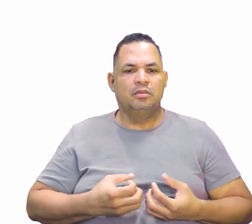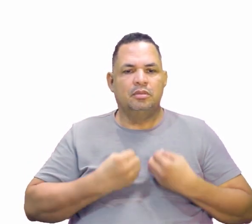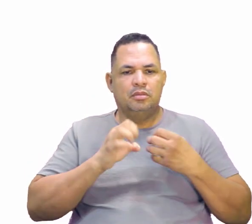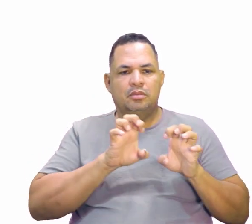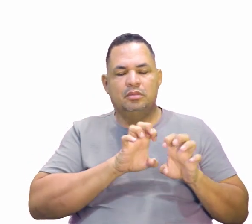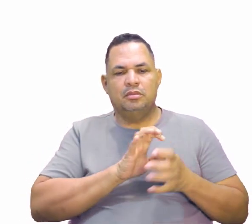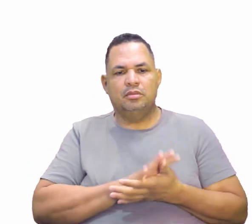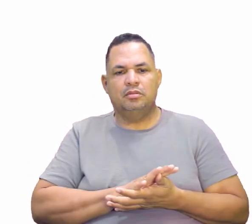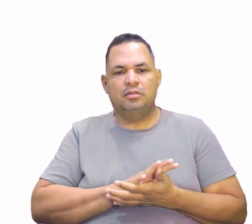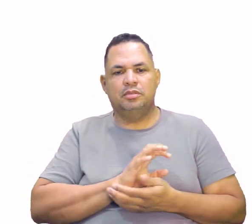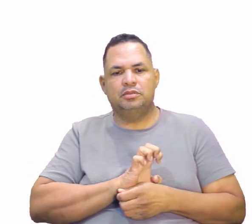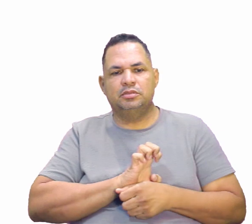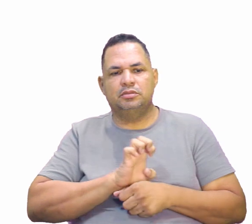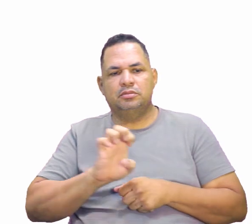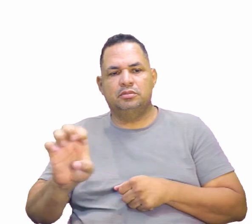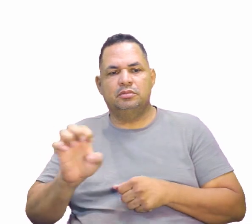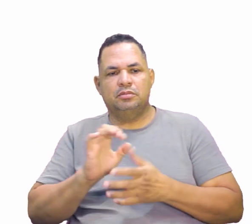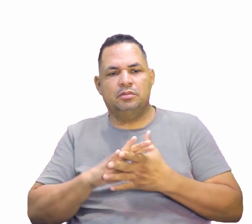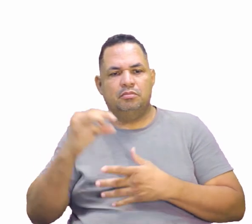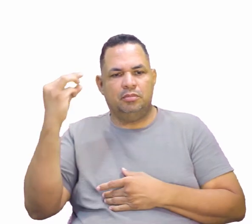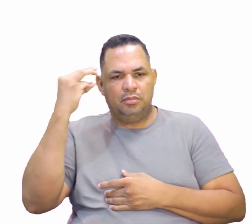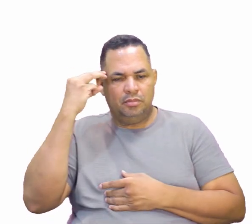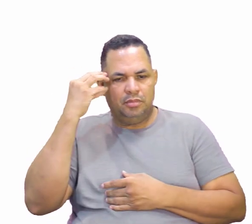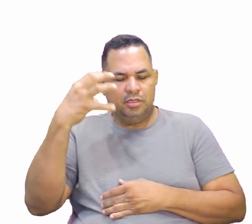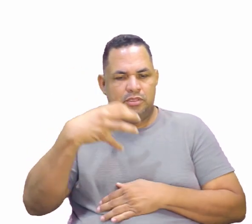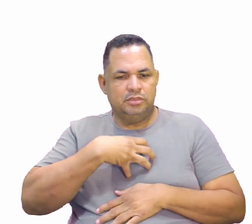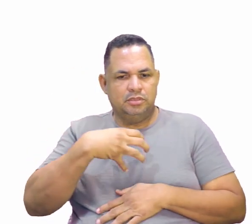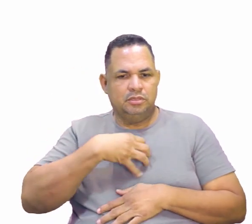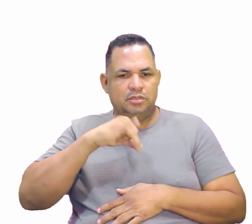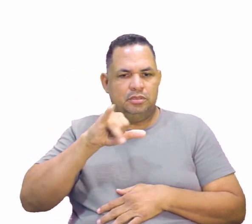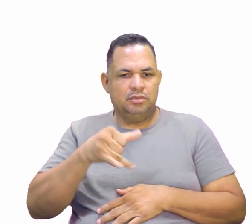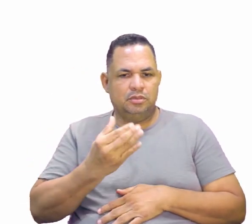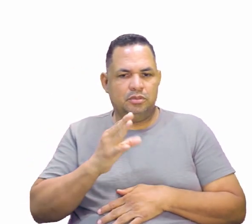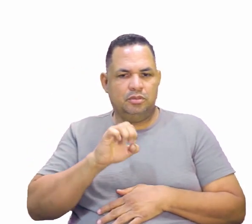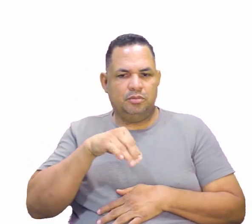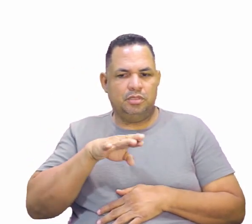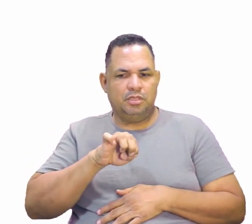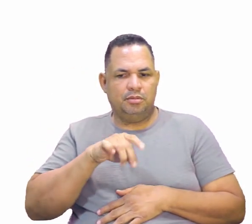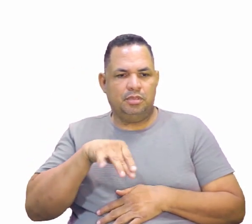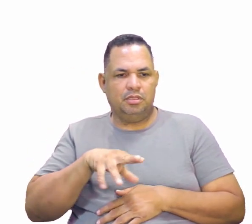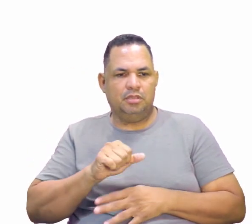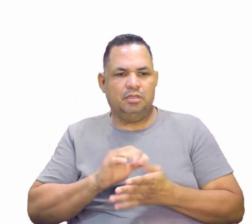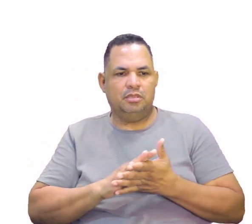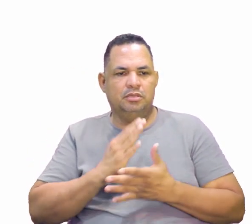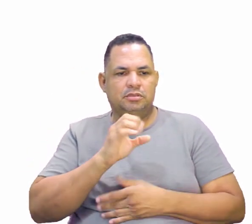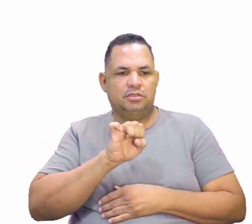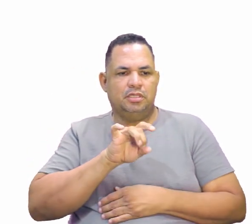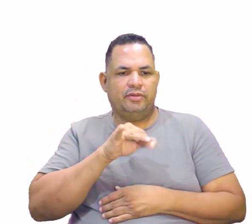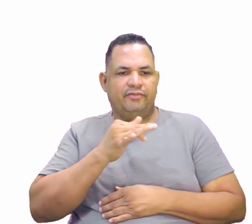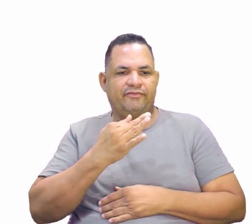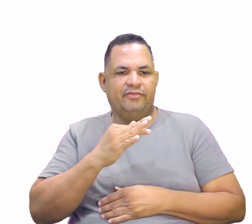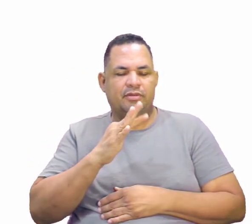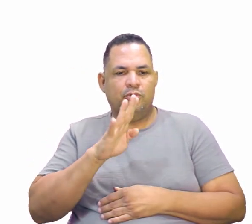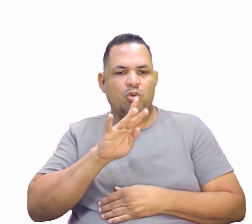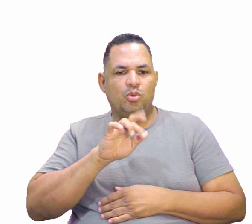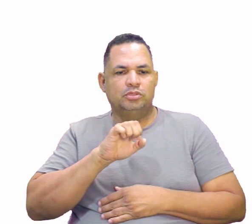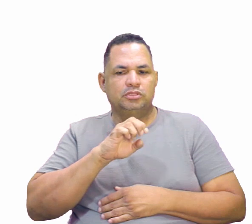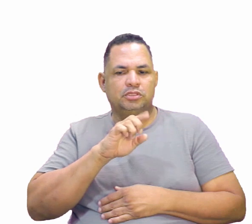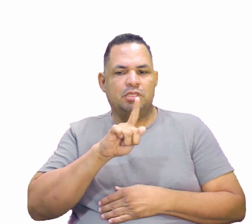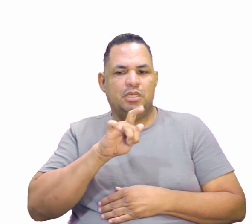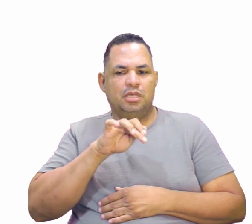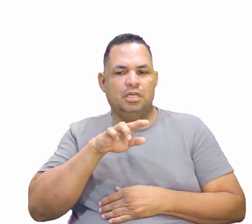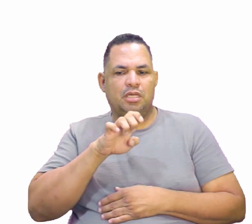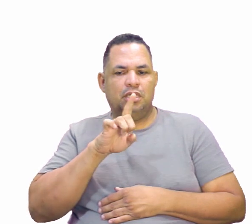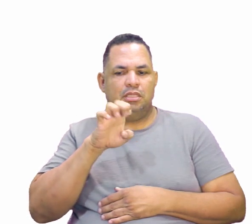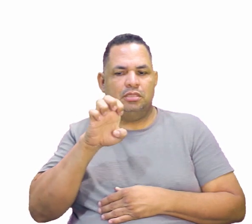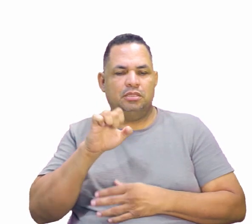Exportação, Memórias Sentimentais de João Miramar, Serafim Ponte Grande. Senhor feudal, se